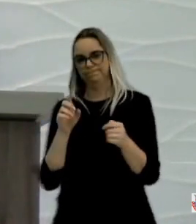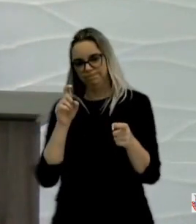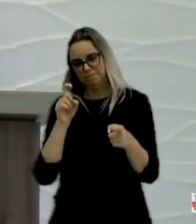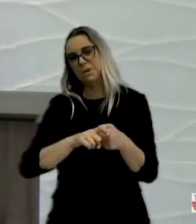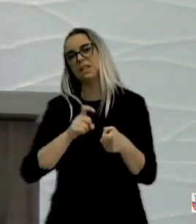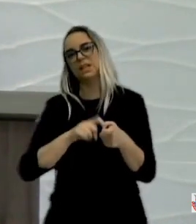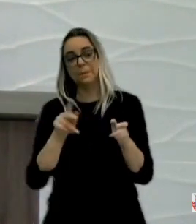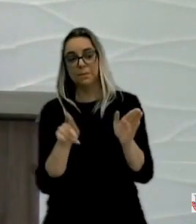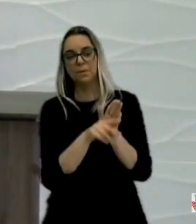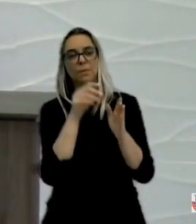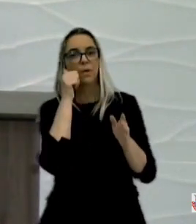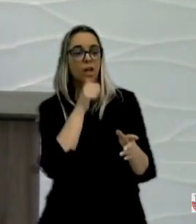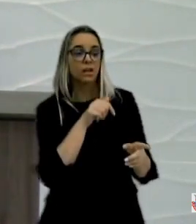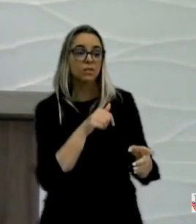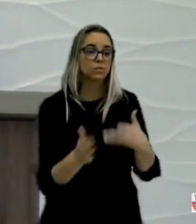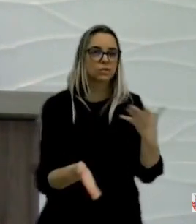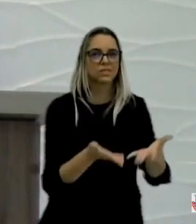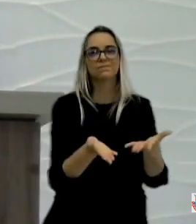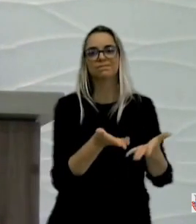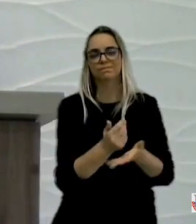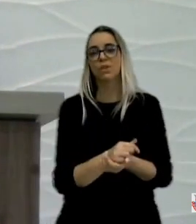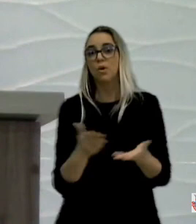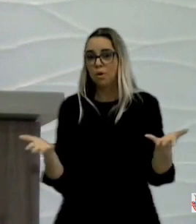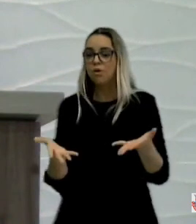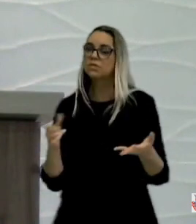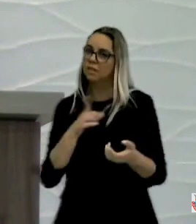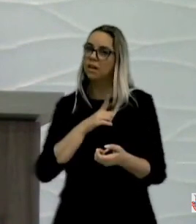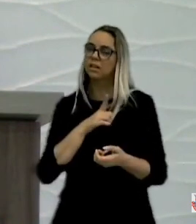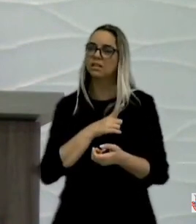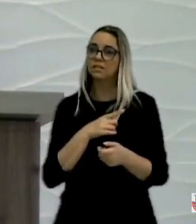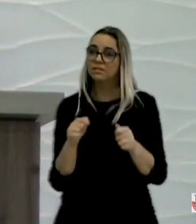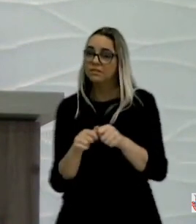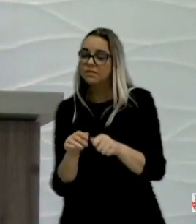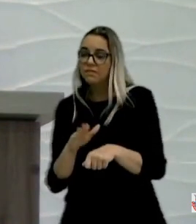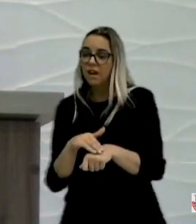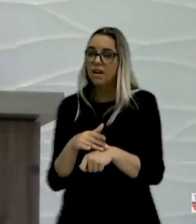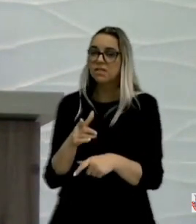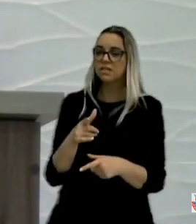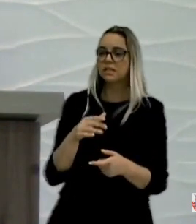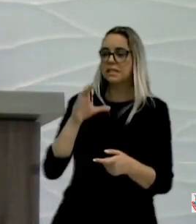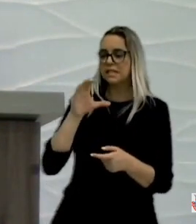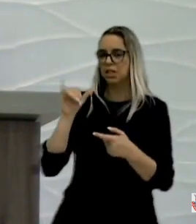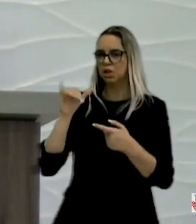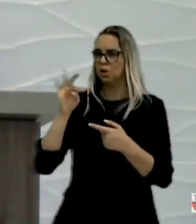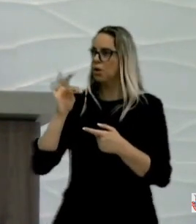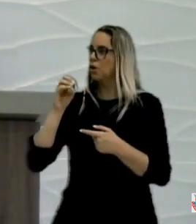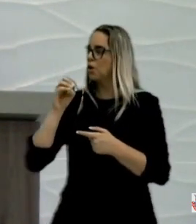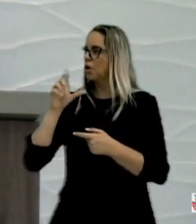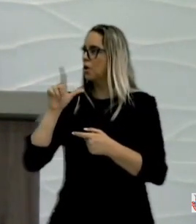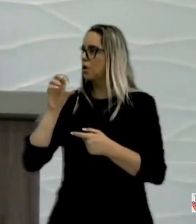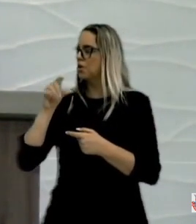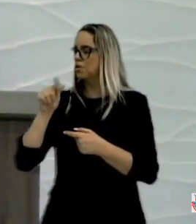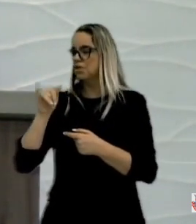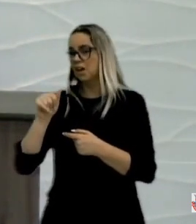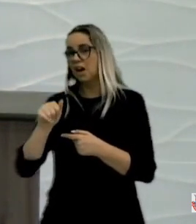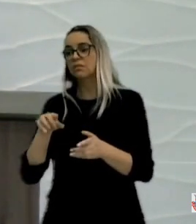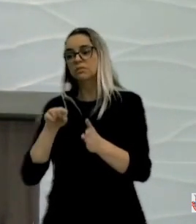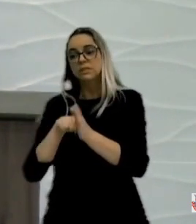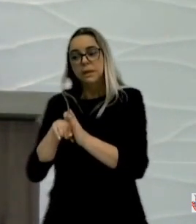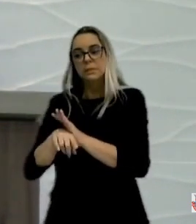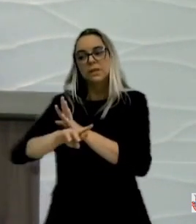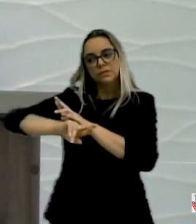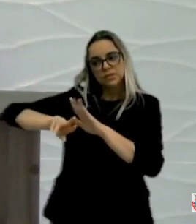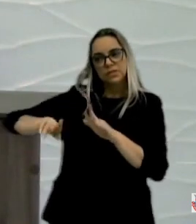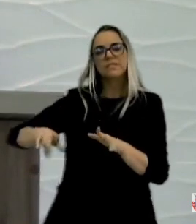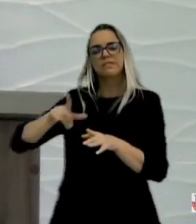ginecologista atendendo aí e faz citologia, colposcopia, retirada de